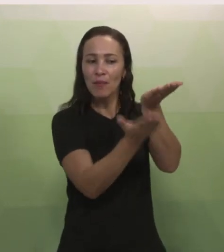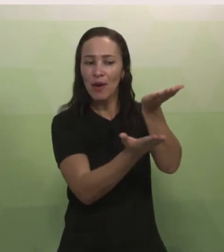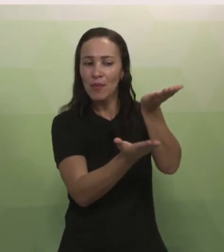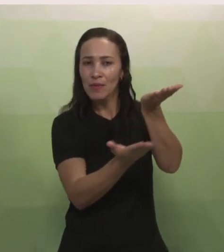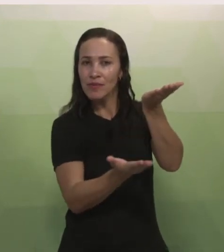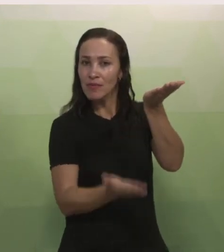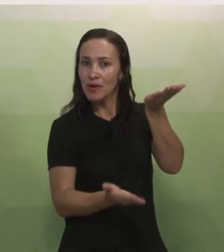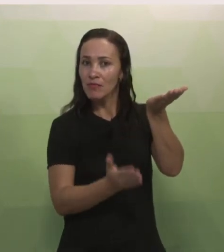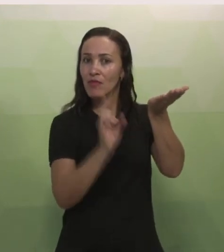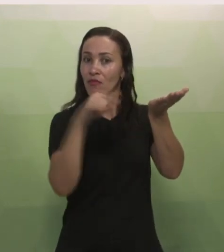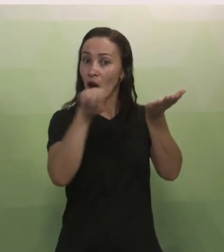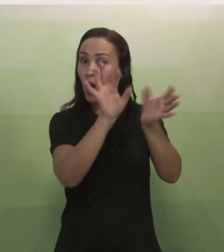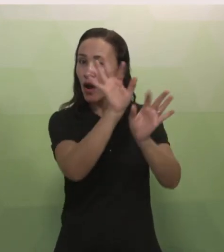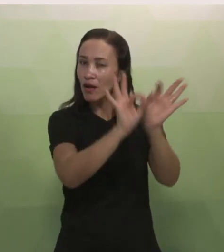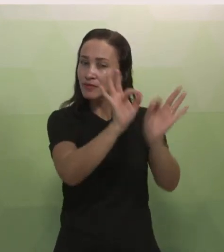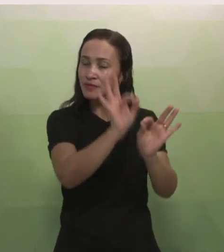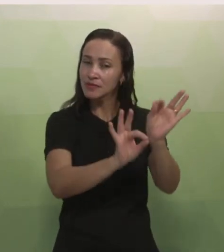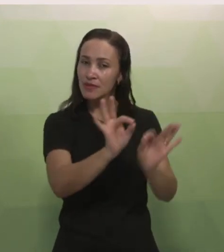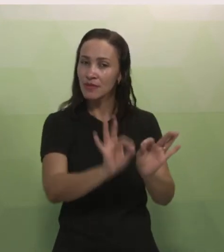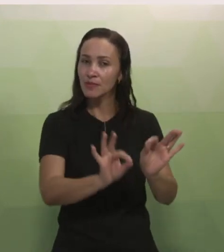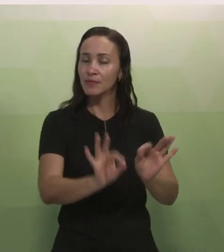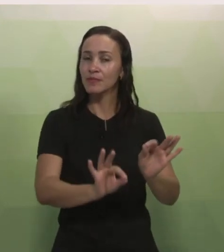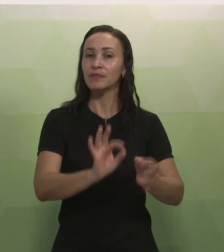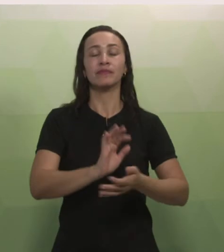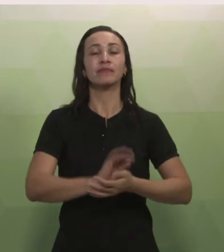vão colocar